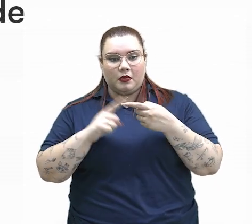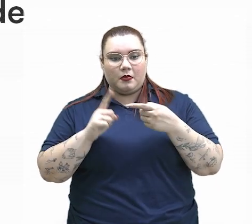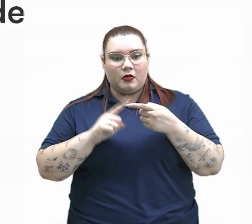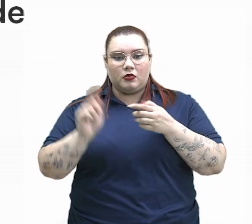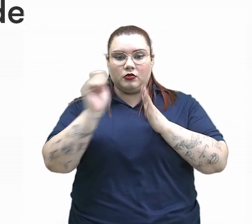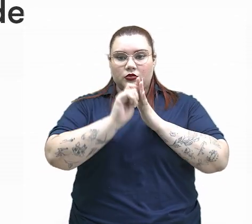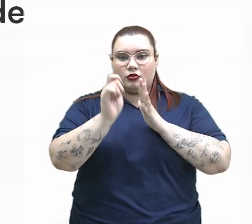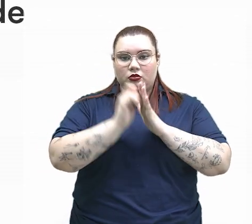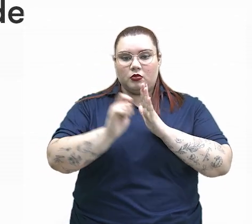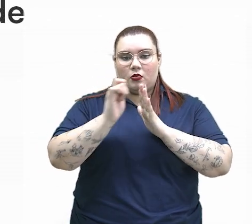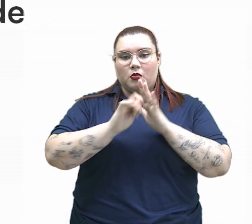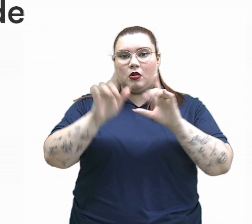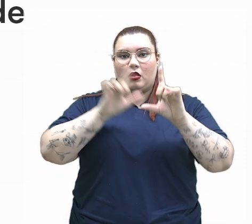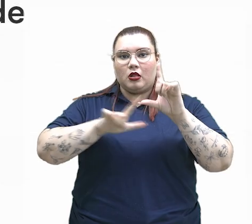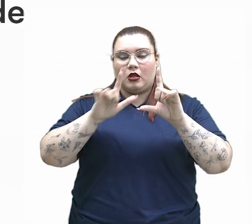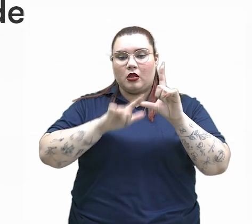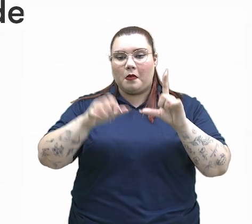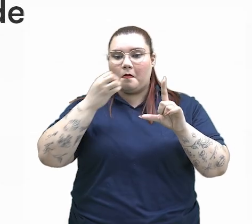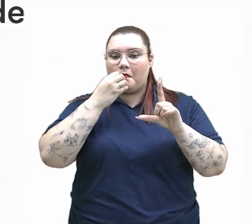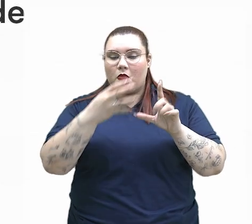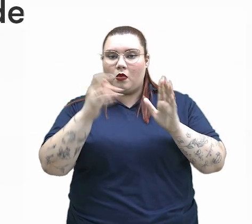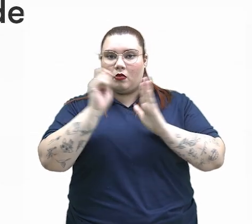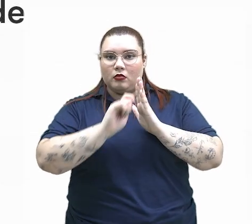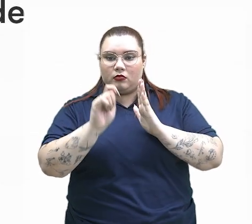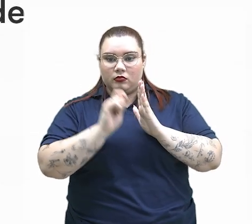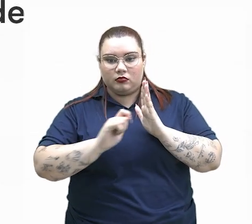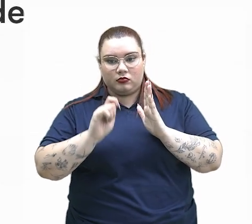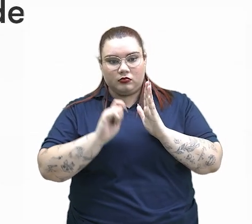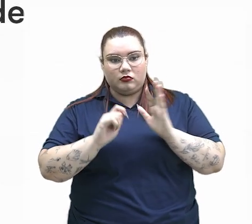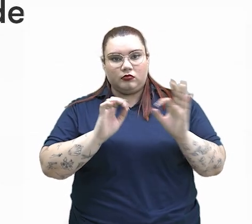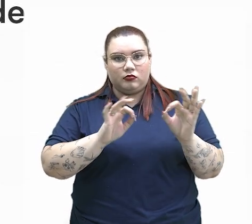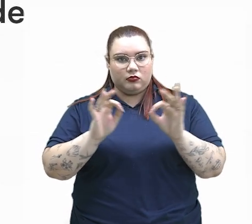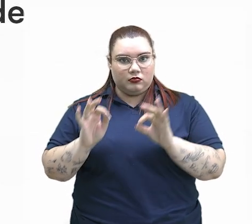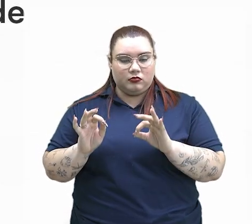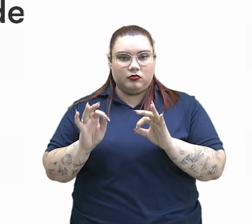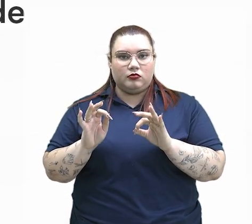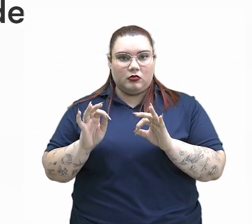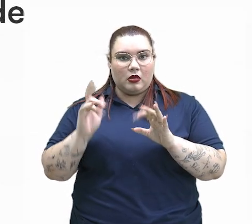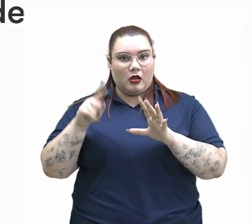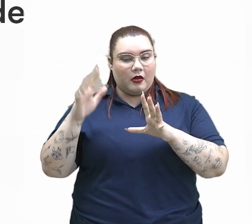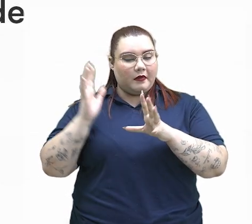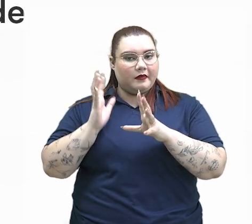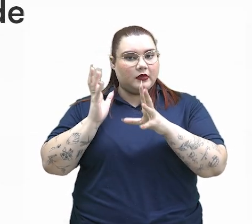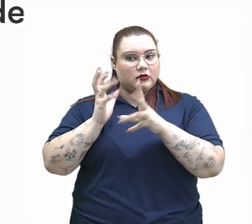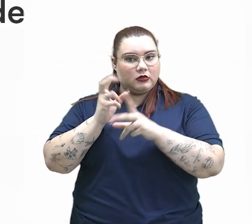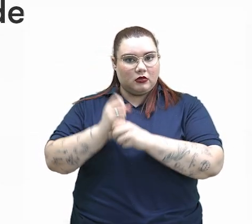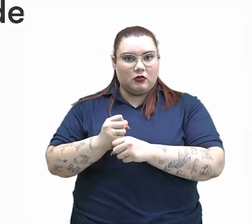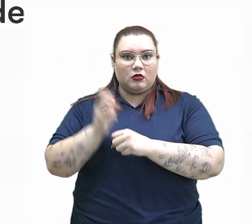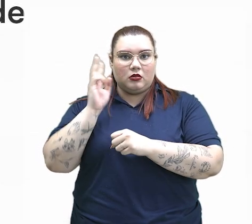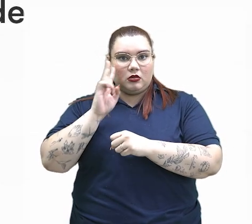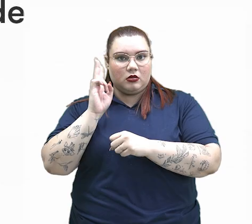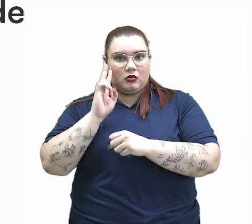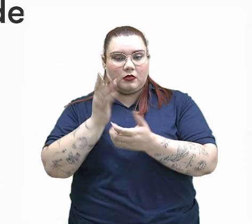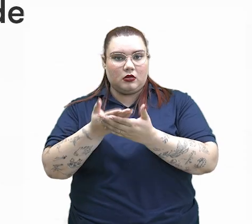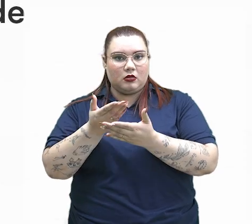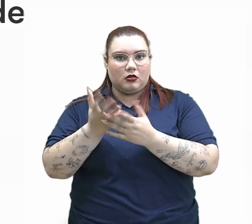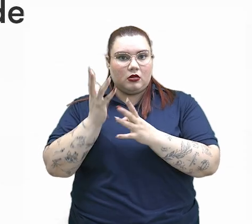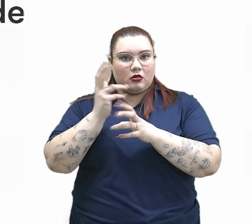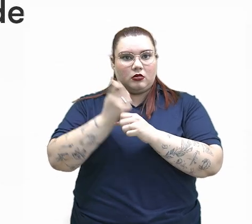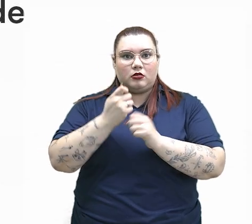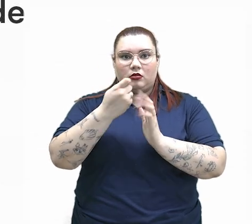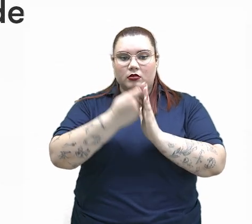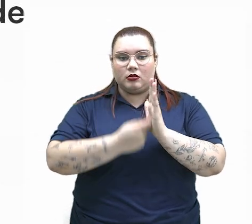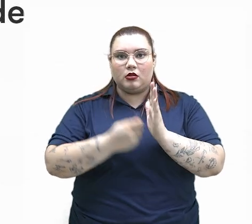escrevam com letra legível. Lembrem que a nossa aula está fazendo uma revisão, né, dessa nossa redação.